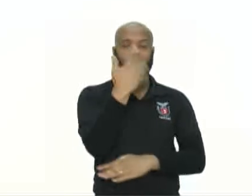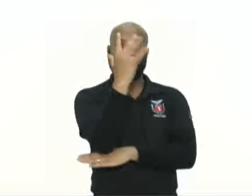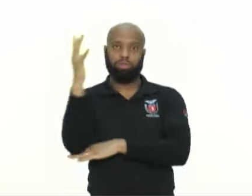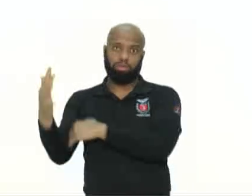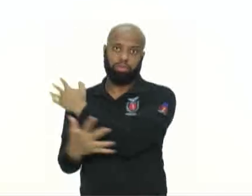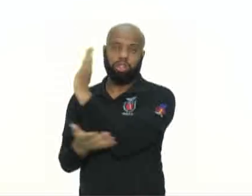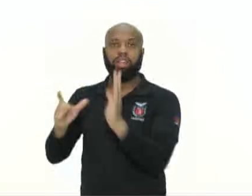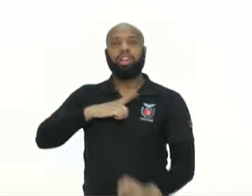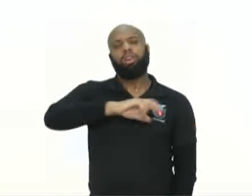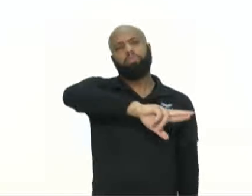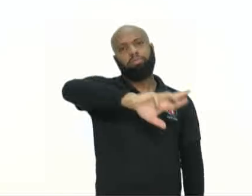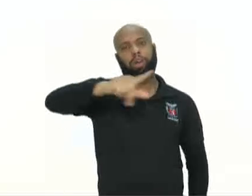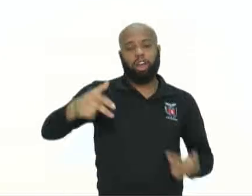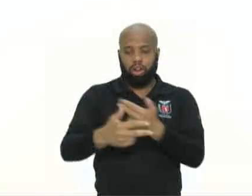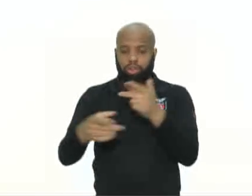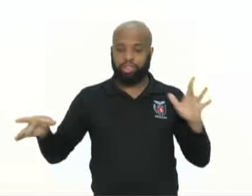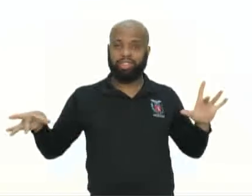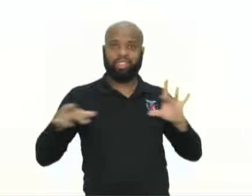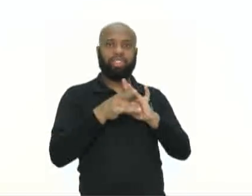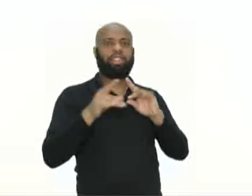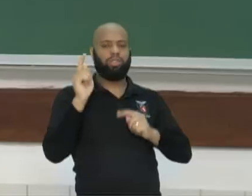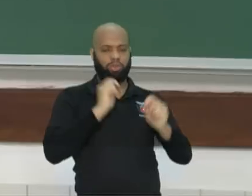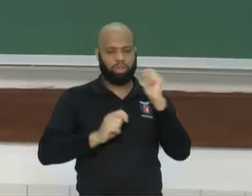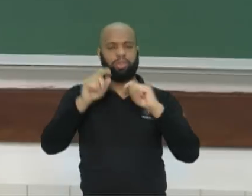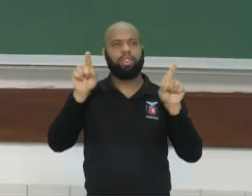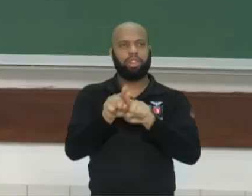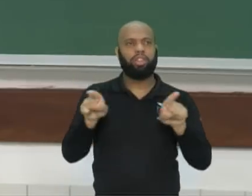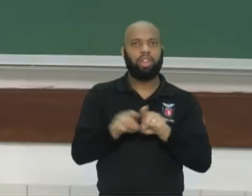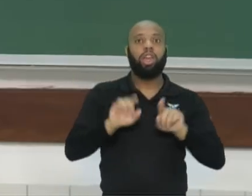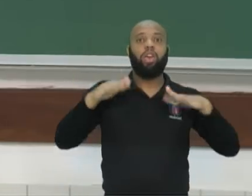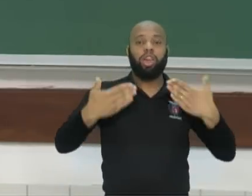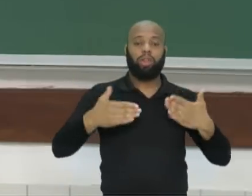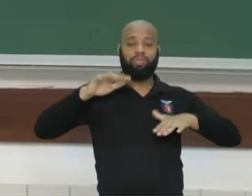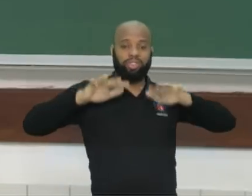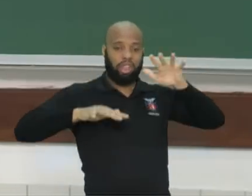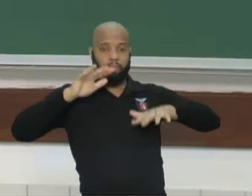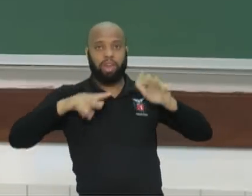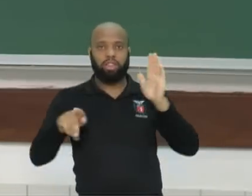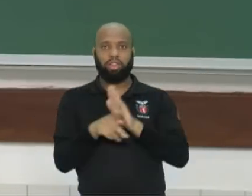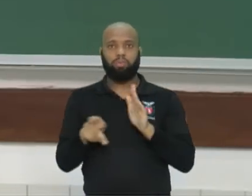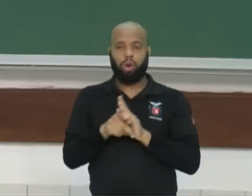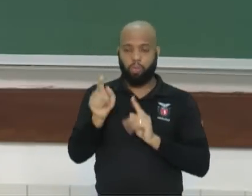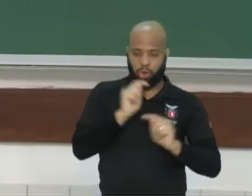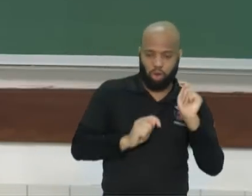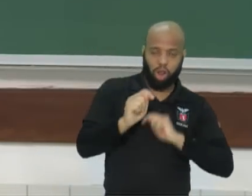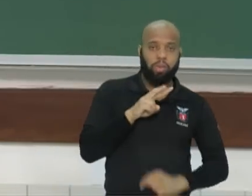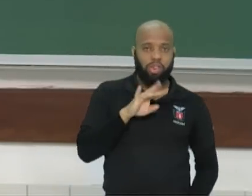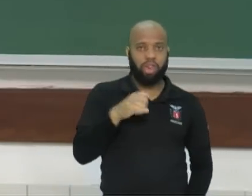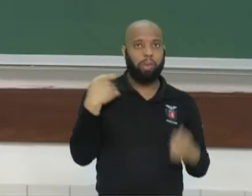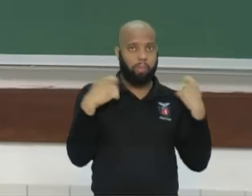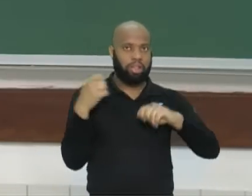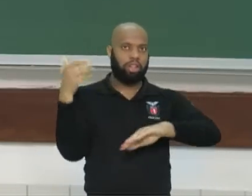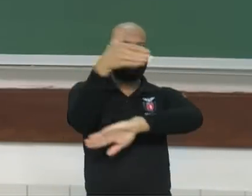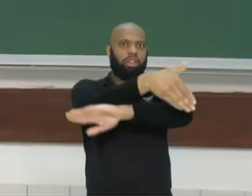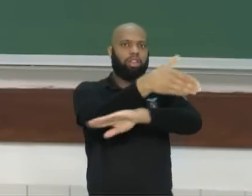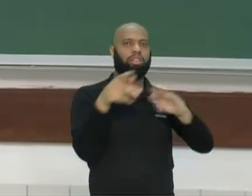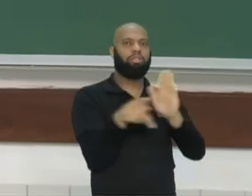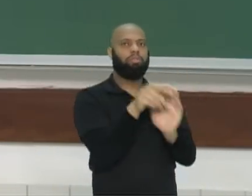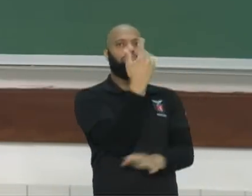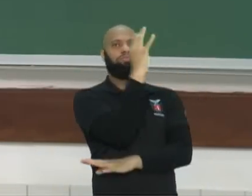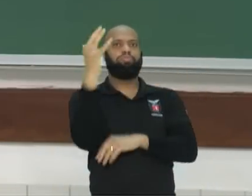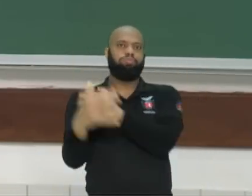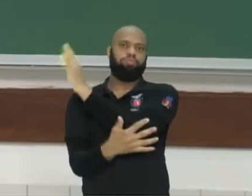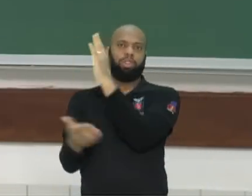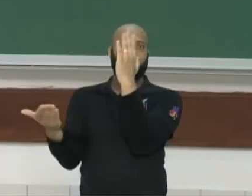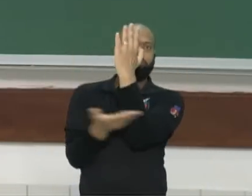as diversas atividades econômicas. Então, dependendo da atividade econômica, ela vai precisar invadir a floresta. Ela vai